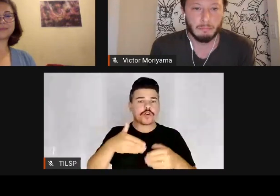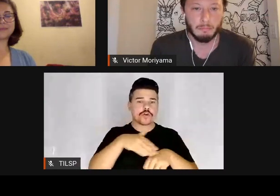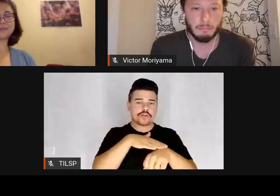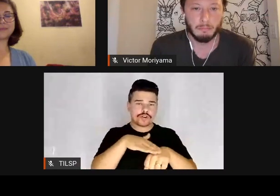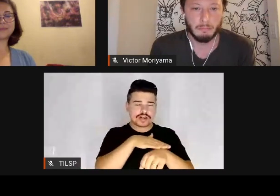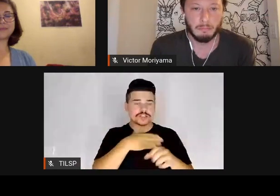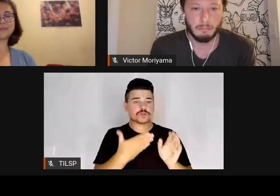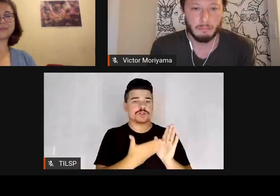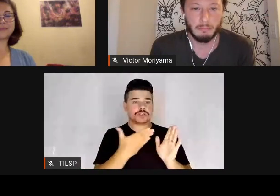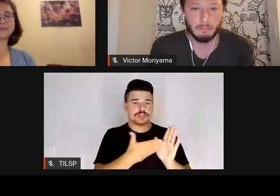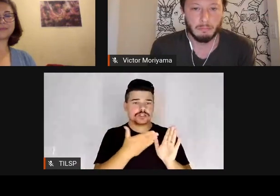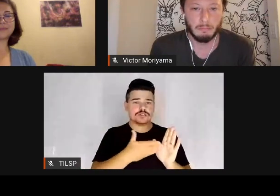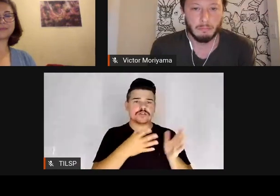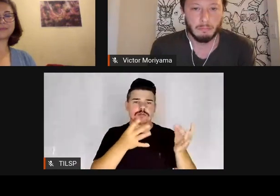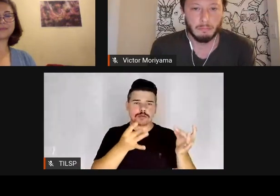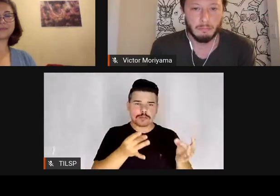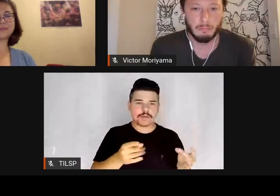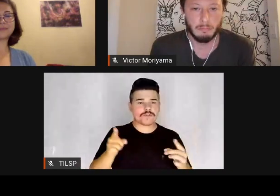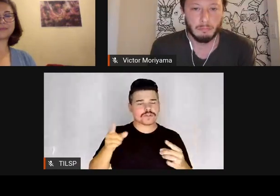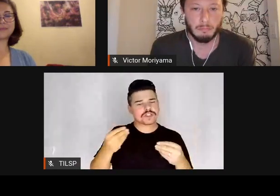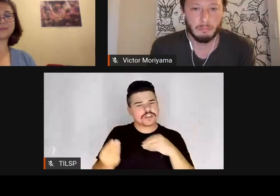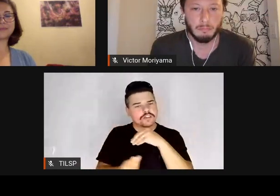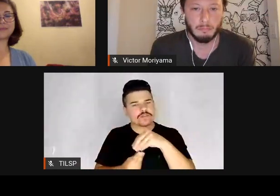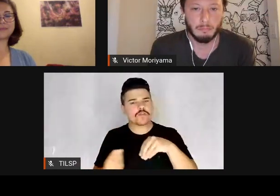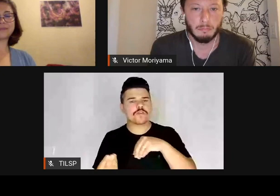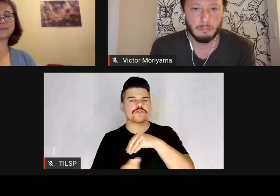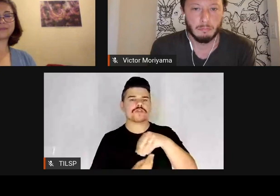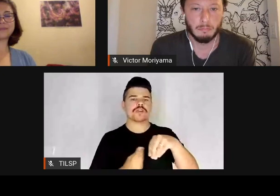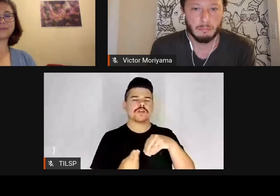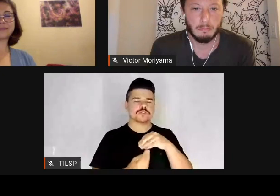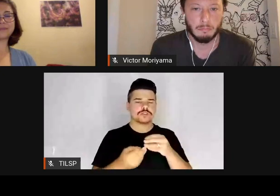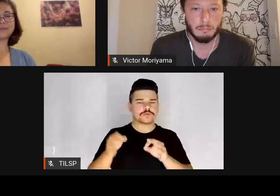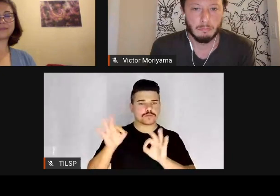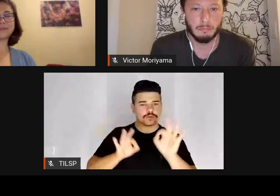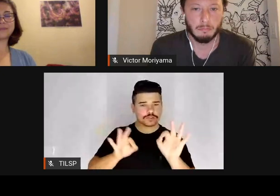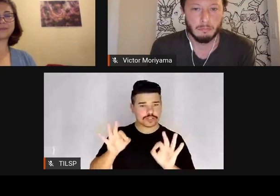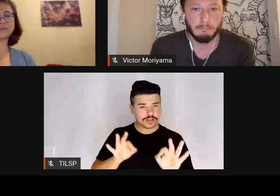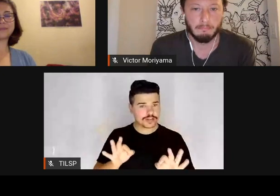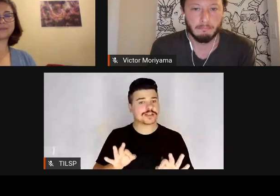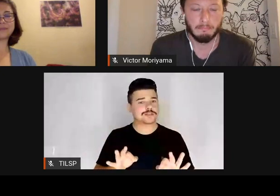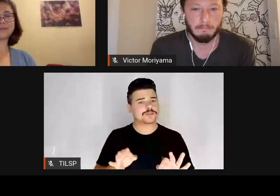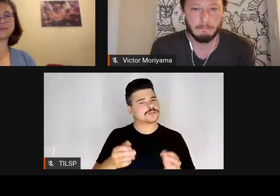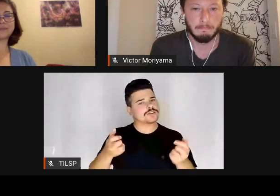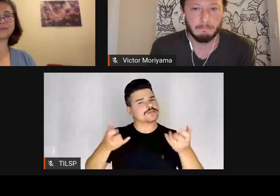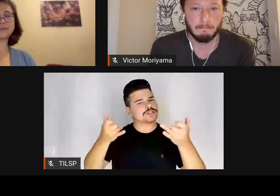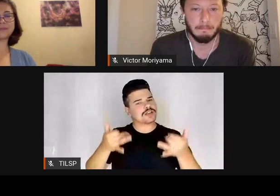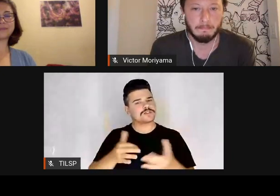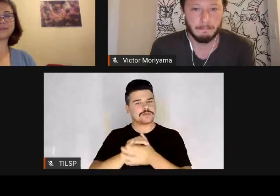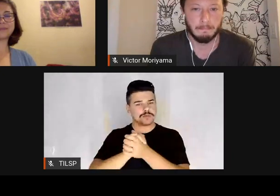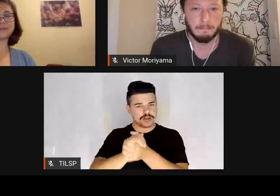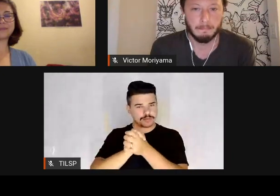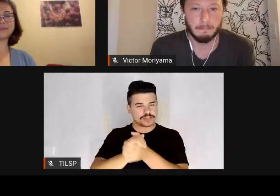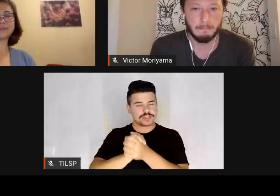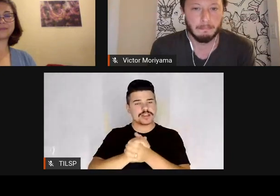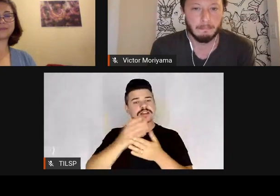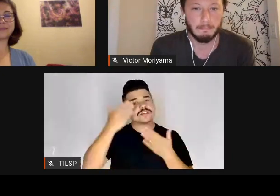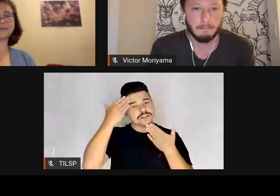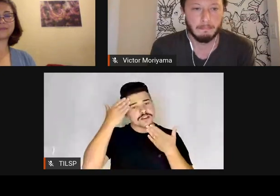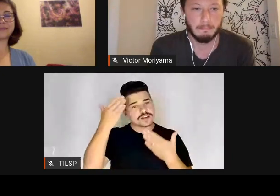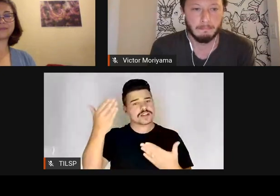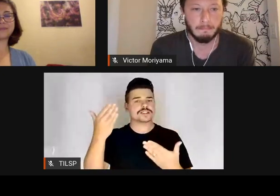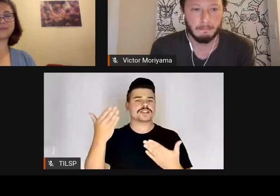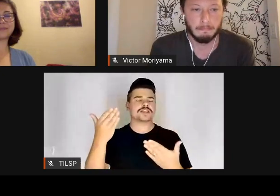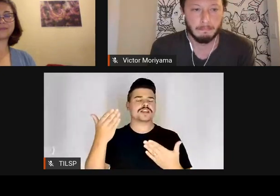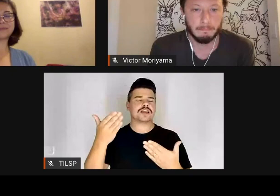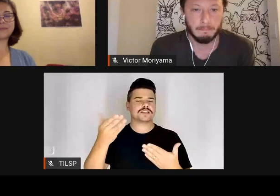falas, enquanto você se envolveu com esse projeto. Então, eu só queria deixar isso registrado, assim, parabenizar e agradecer a tua